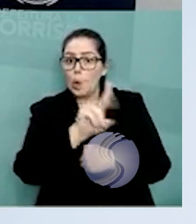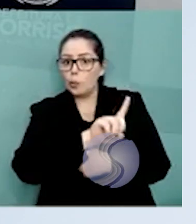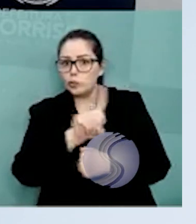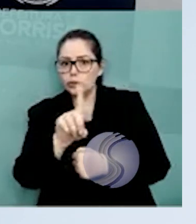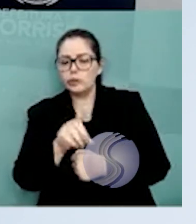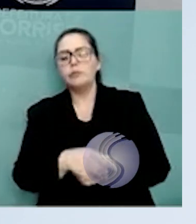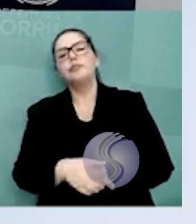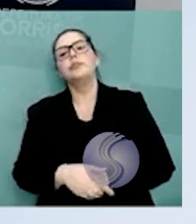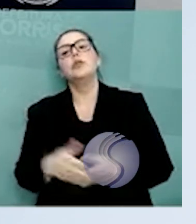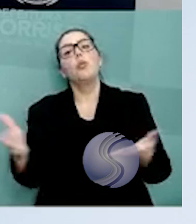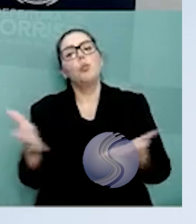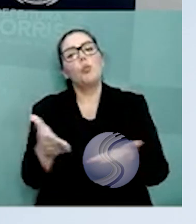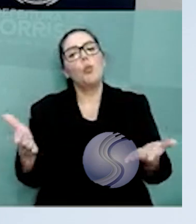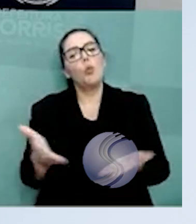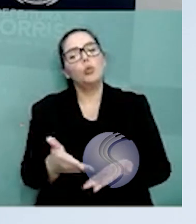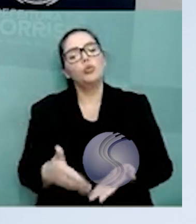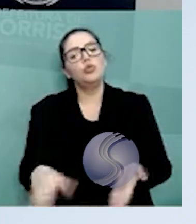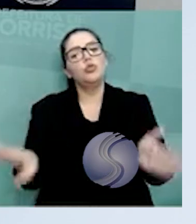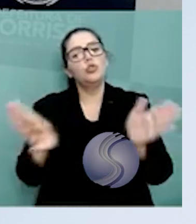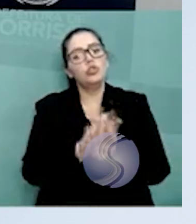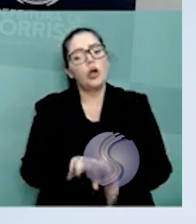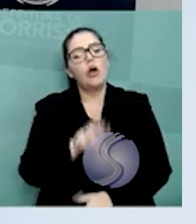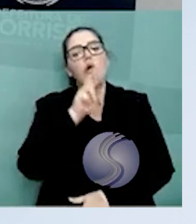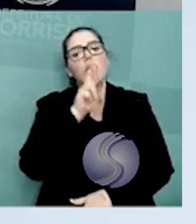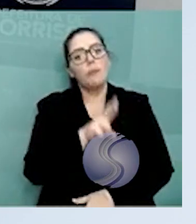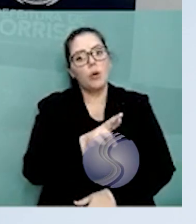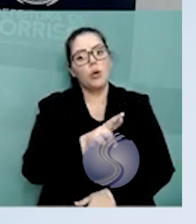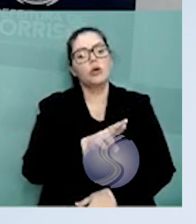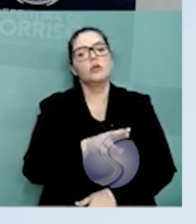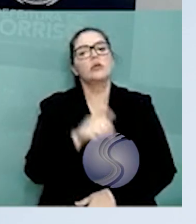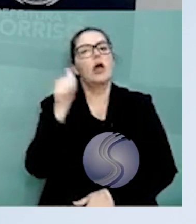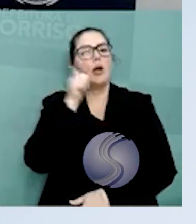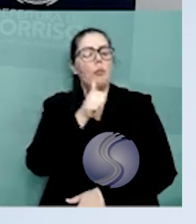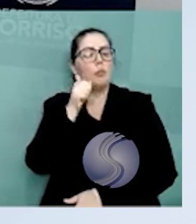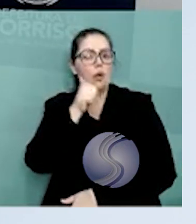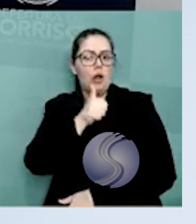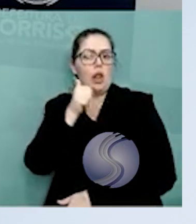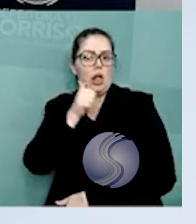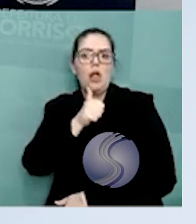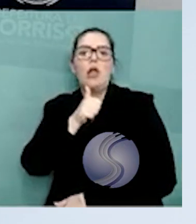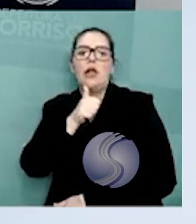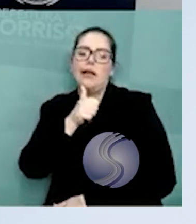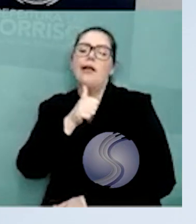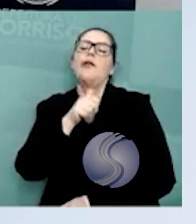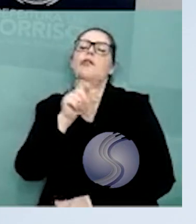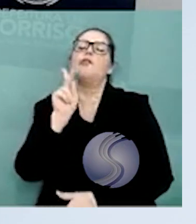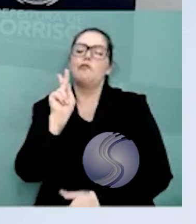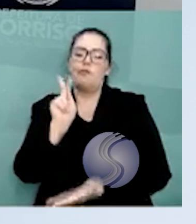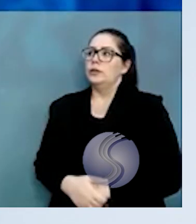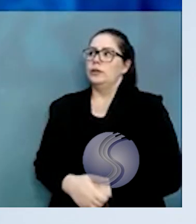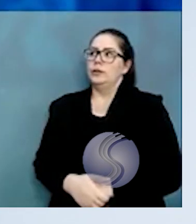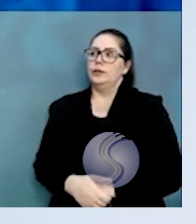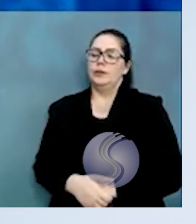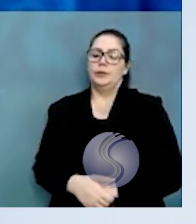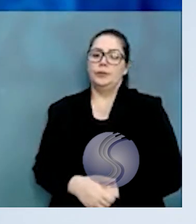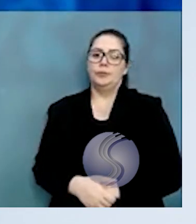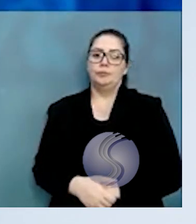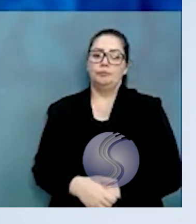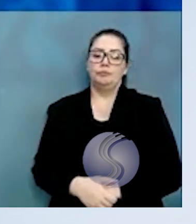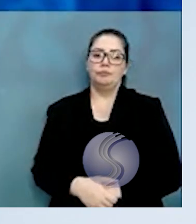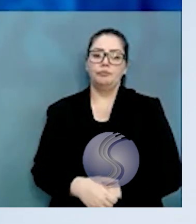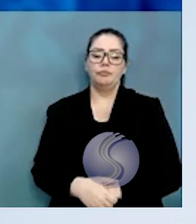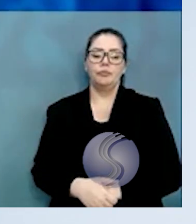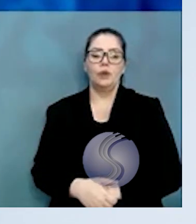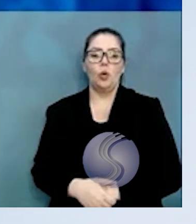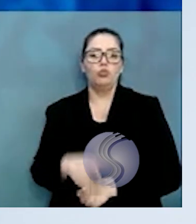enfim. Então nós temos essas 2 mortes a mais computadas no nosso boletim de hoje. Nós recebemos nas